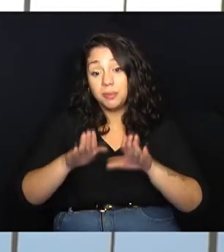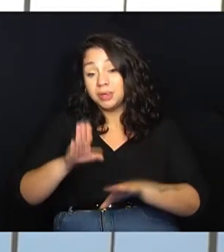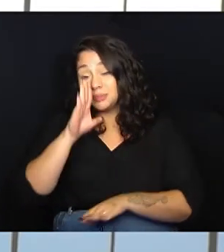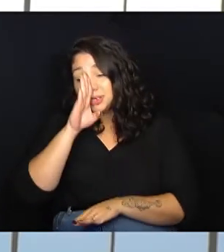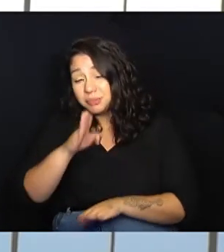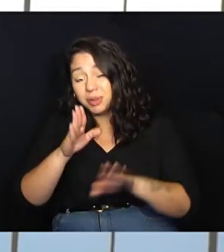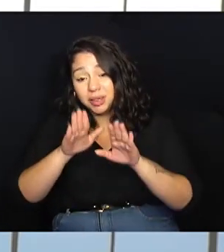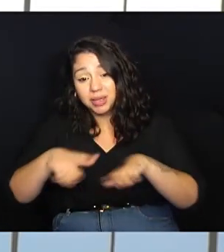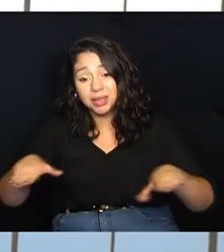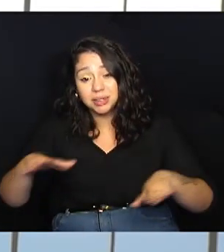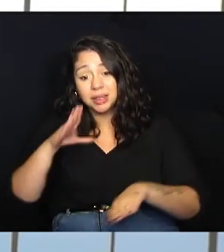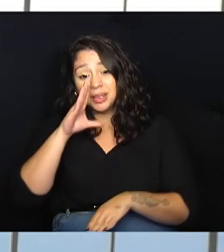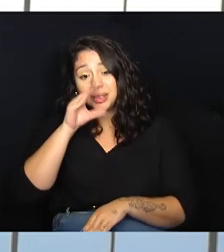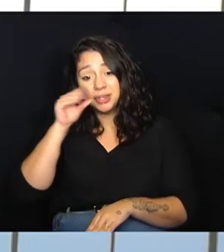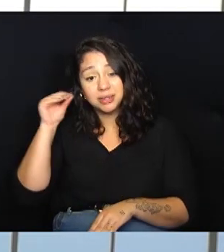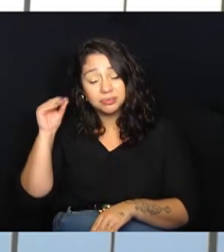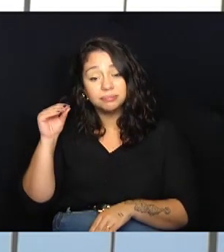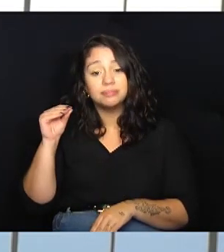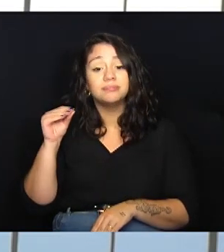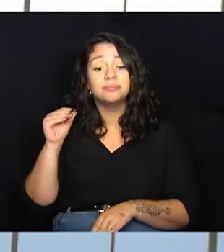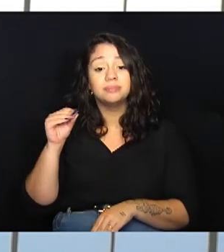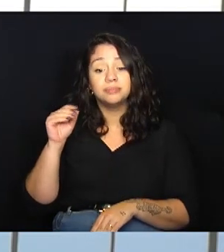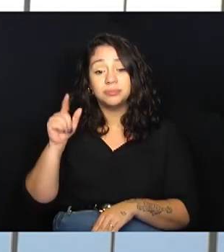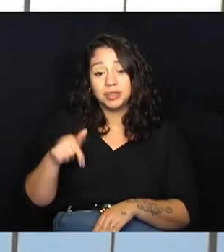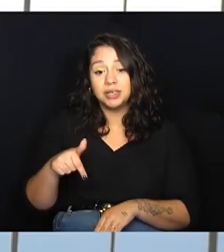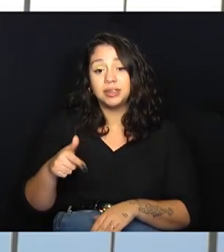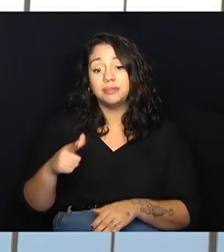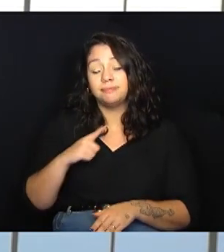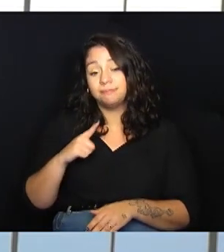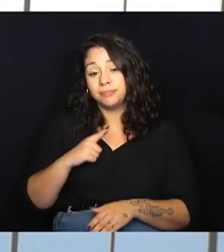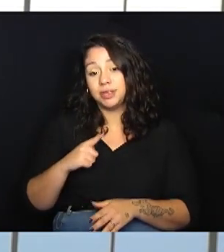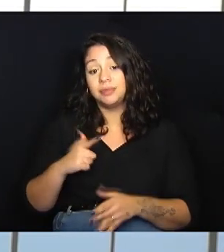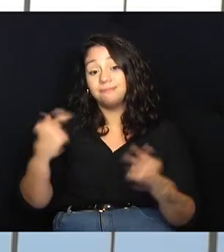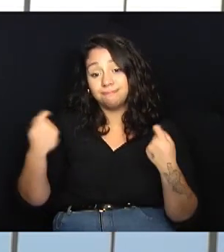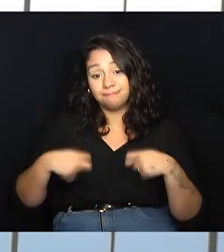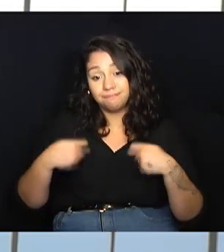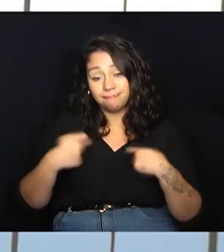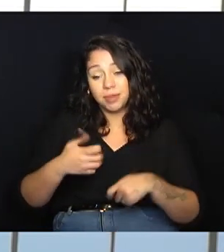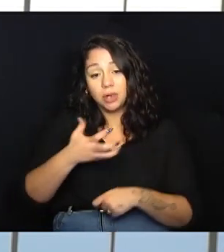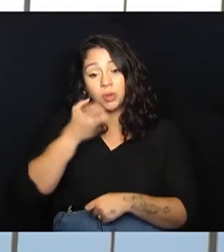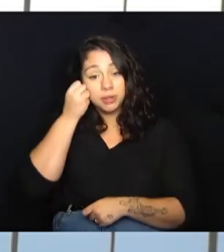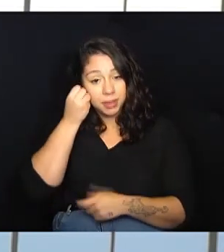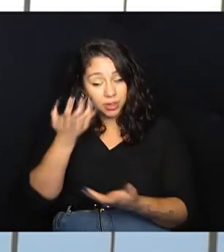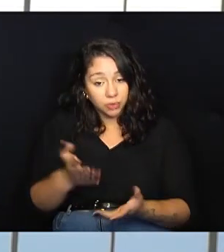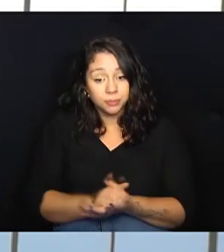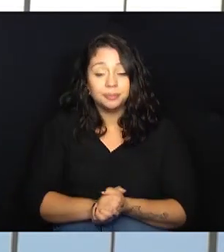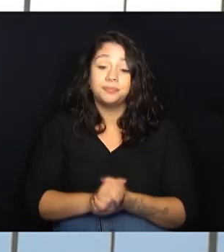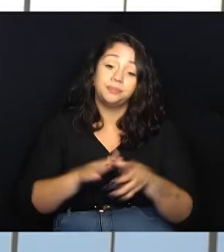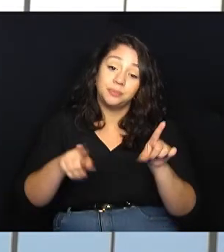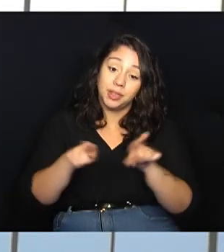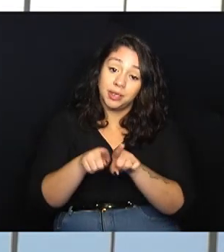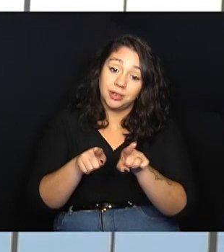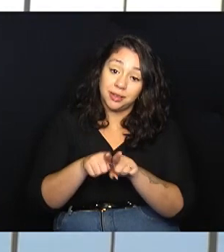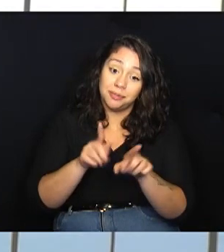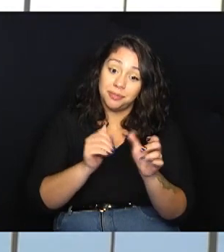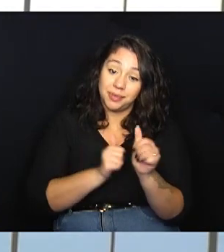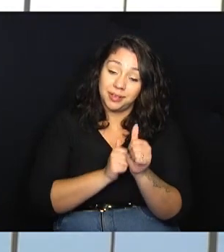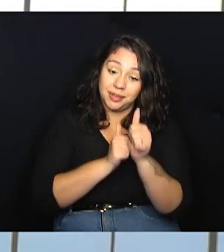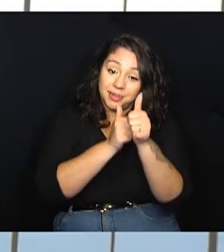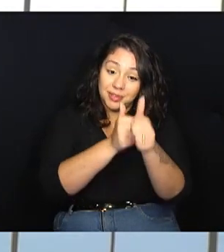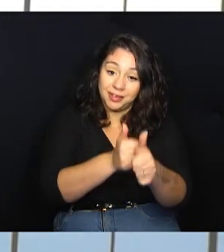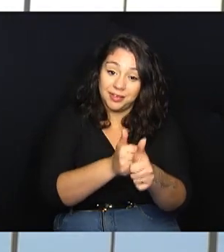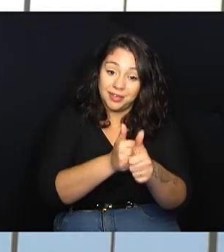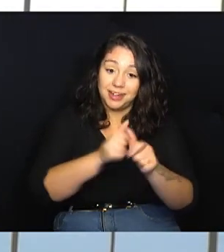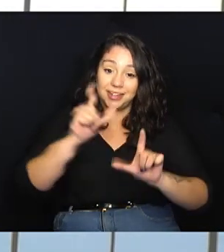crianças, nossos adolescentes que estão numa situação que necessitam desse acolhimento, né? E também para seguir as redes da